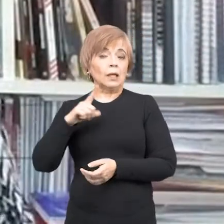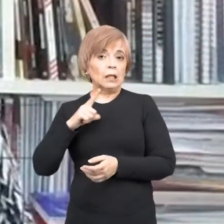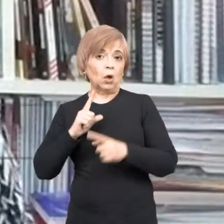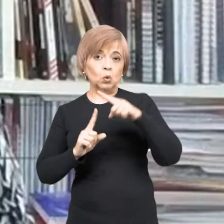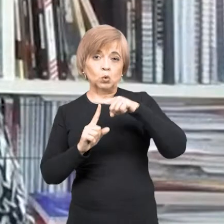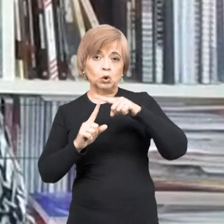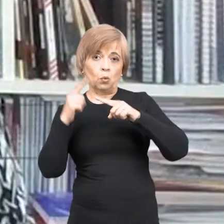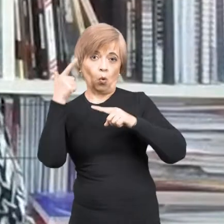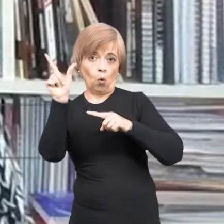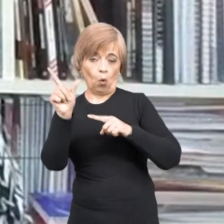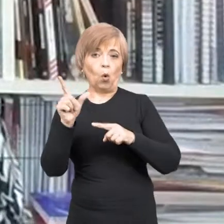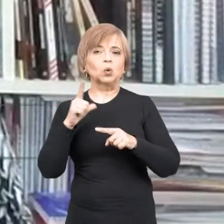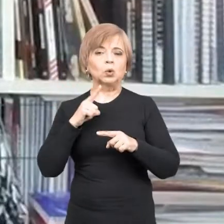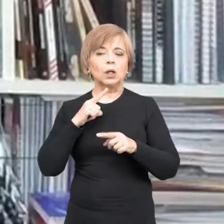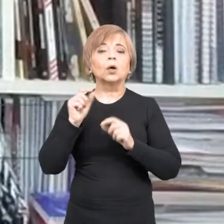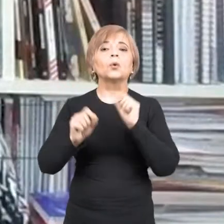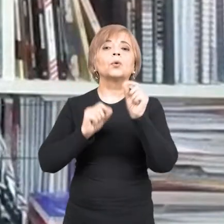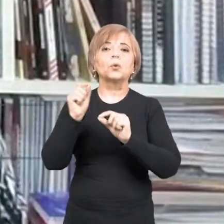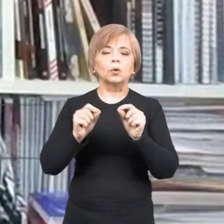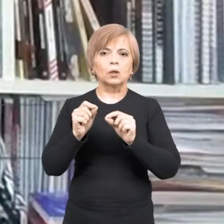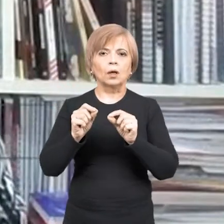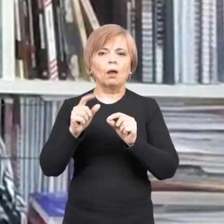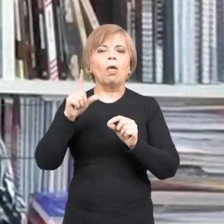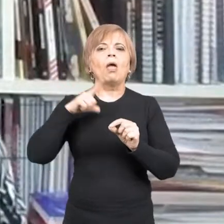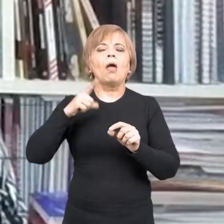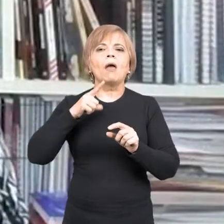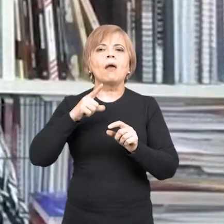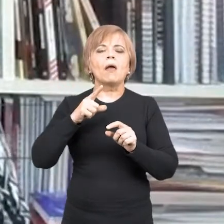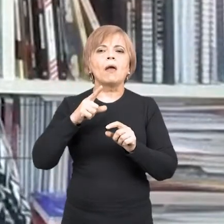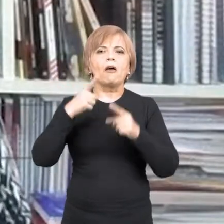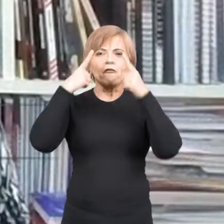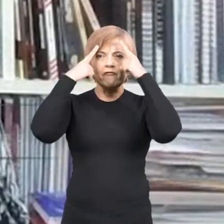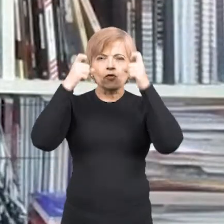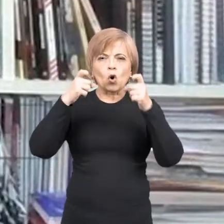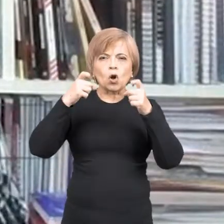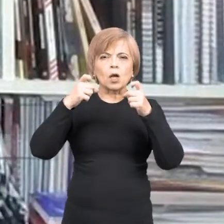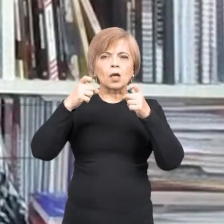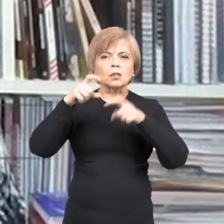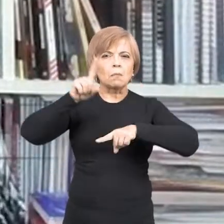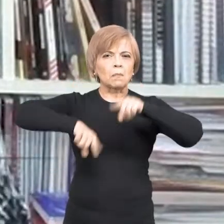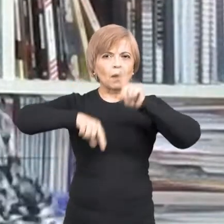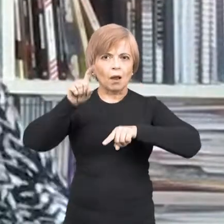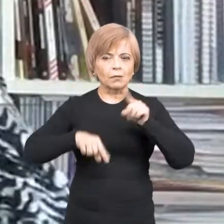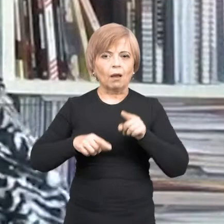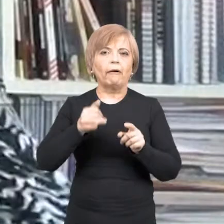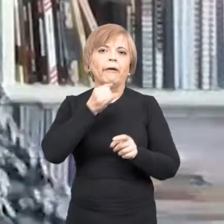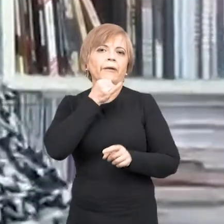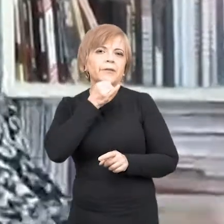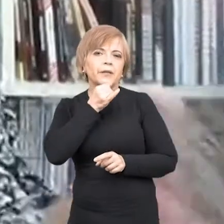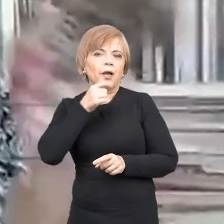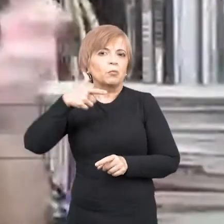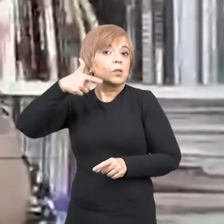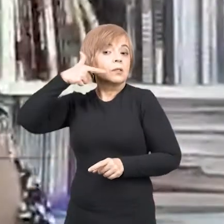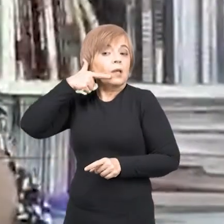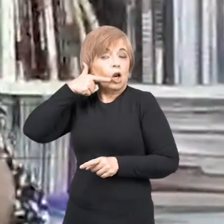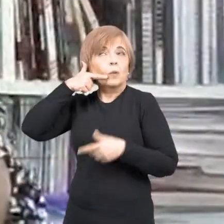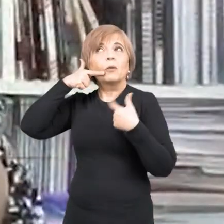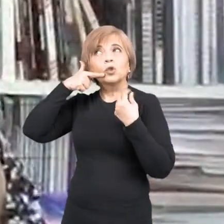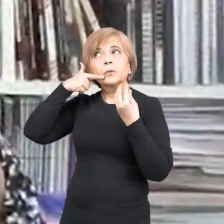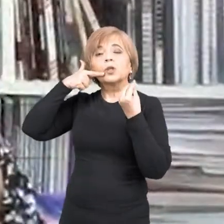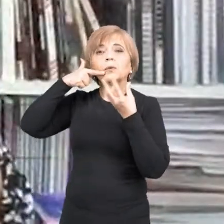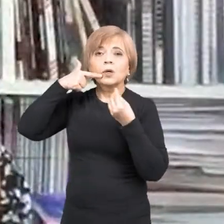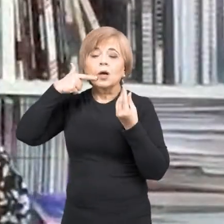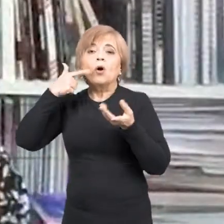um dos tipos comuns da violência é a violência patrimonial. É a mulher que está com um aparelho de telefone celular e